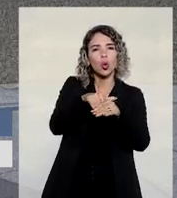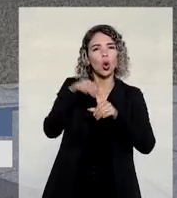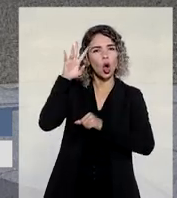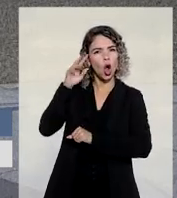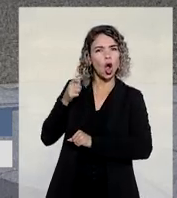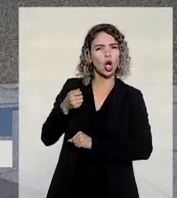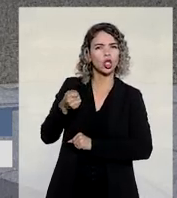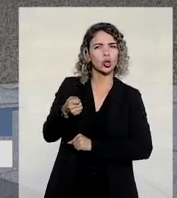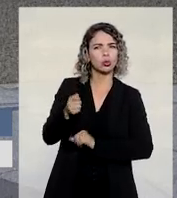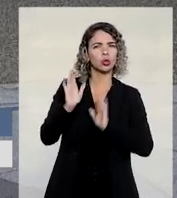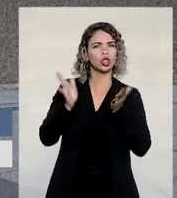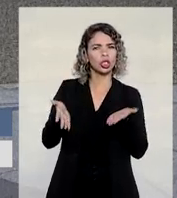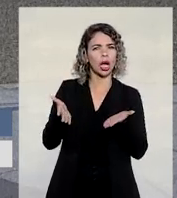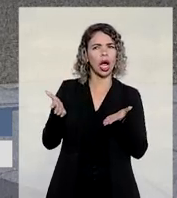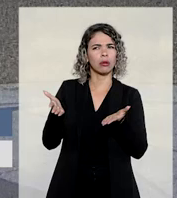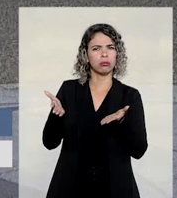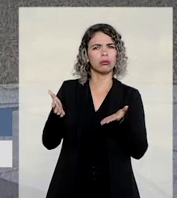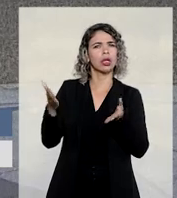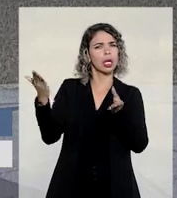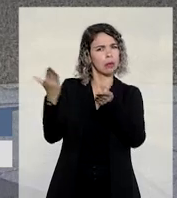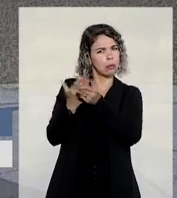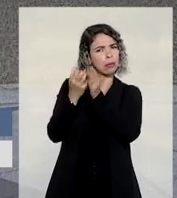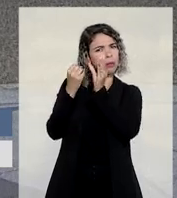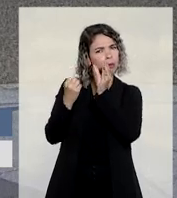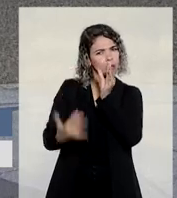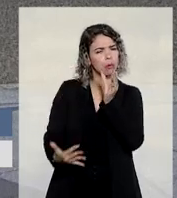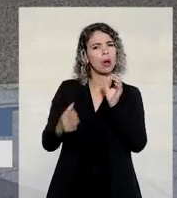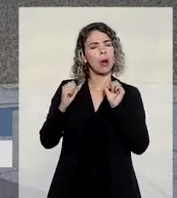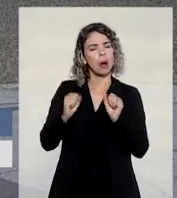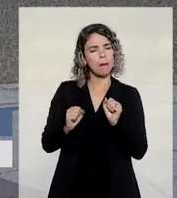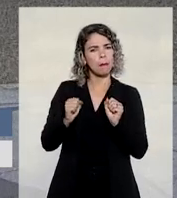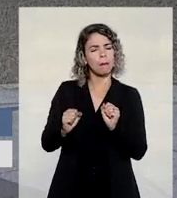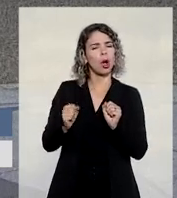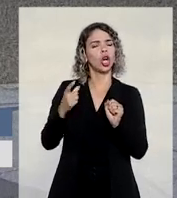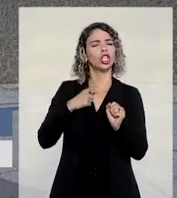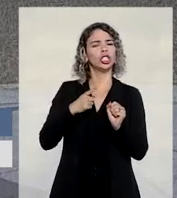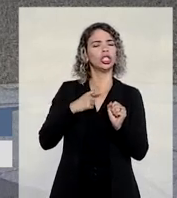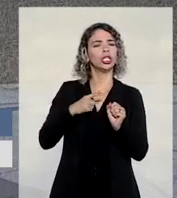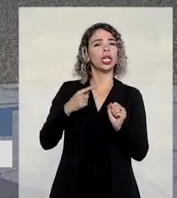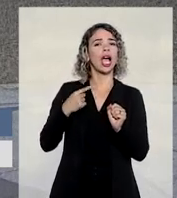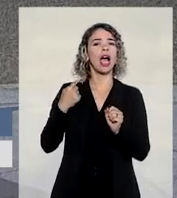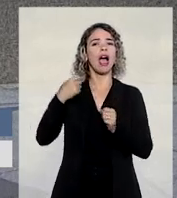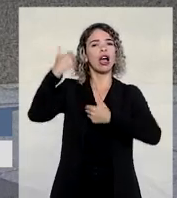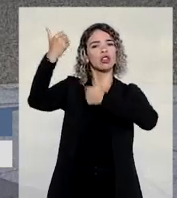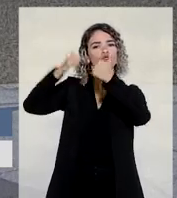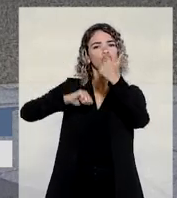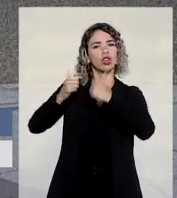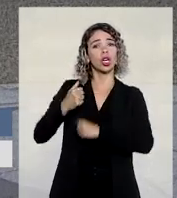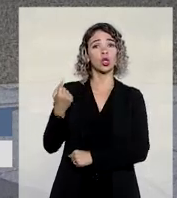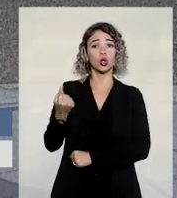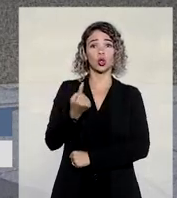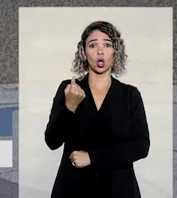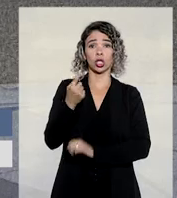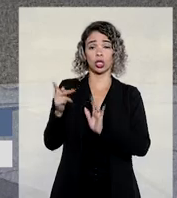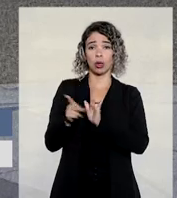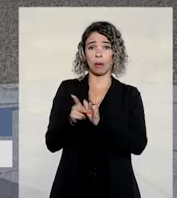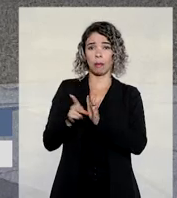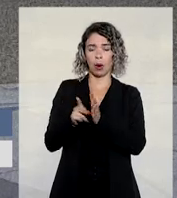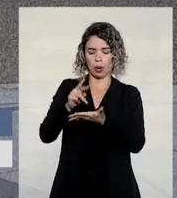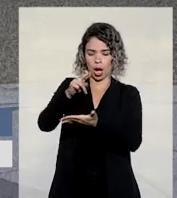de uma decisão colegiada, os embargos de declaração, eles podem ser julgados individualmente, monocraticamente, pelo